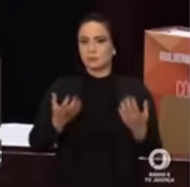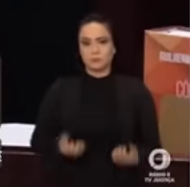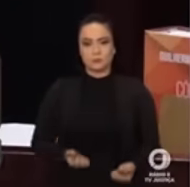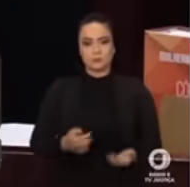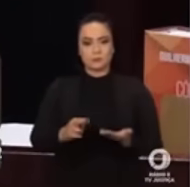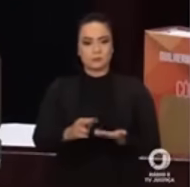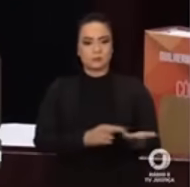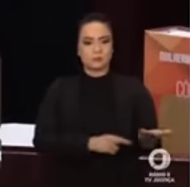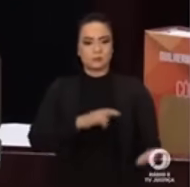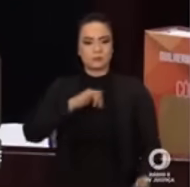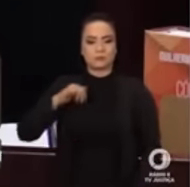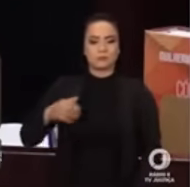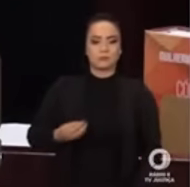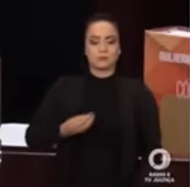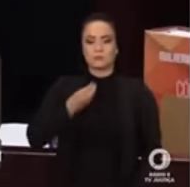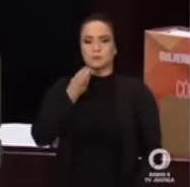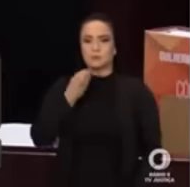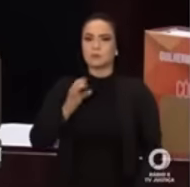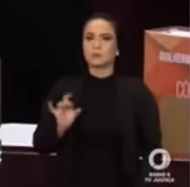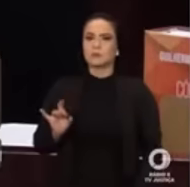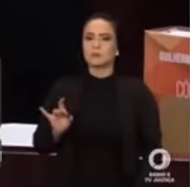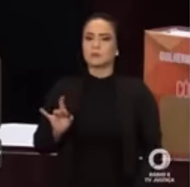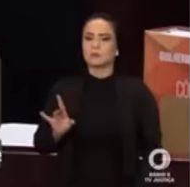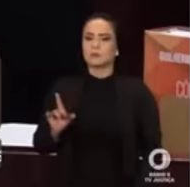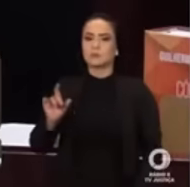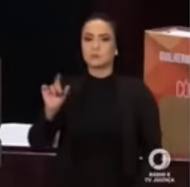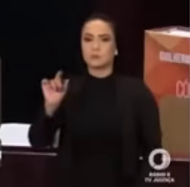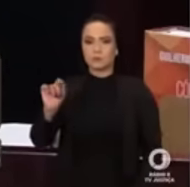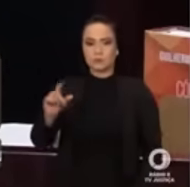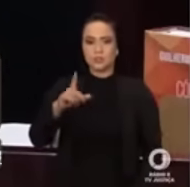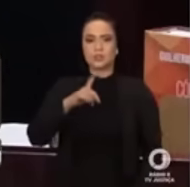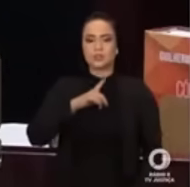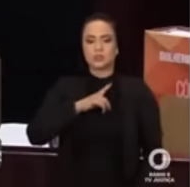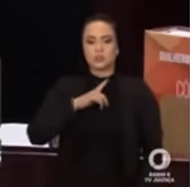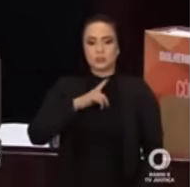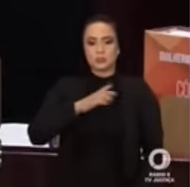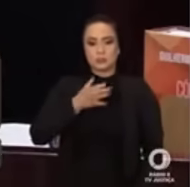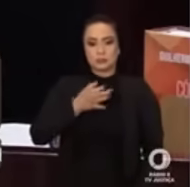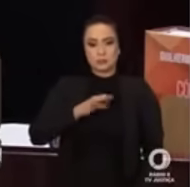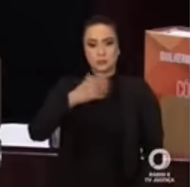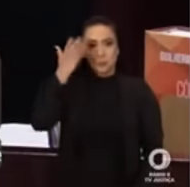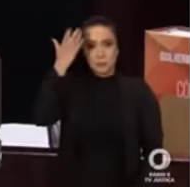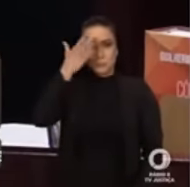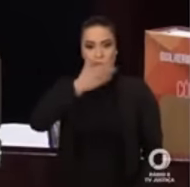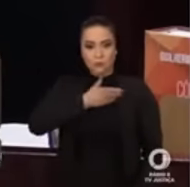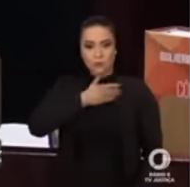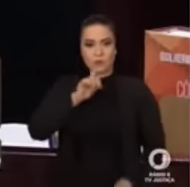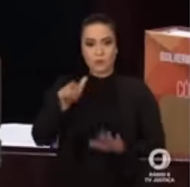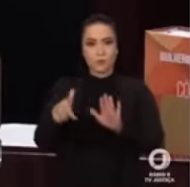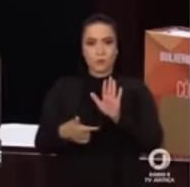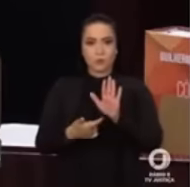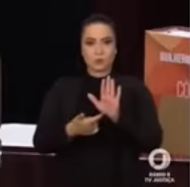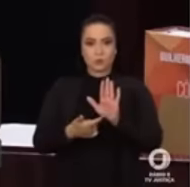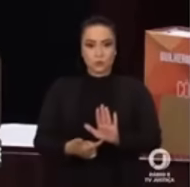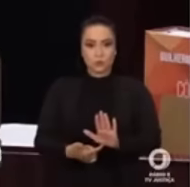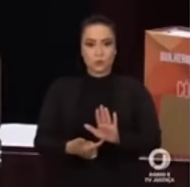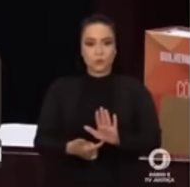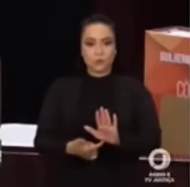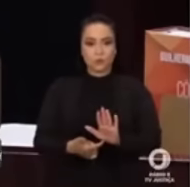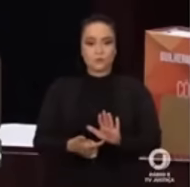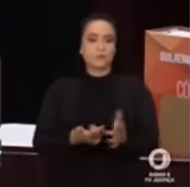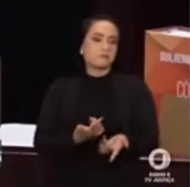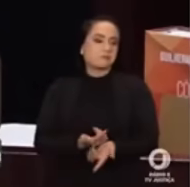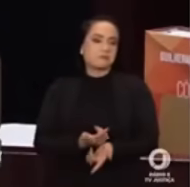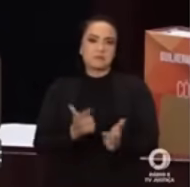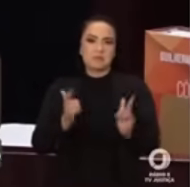foi aproveitado apenas o que estava sendo devidamente comprovado e mostrado, portanto, não houve